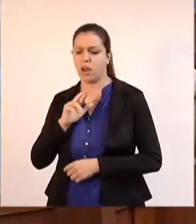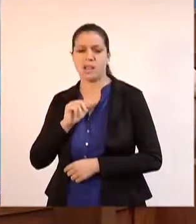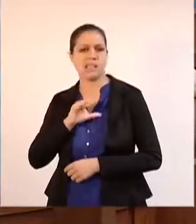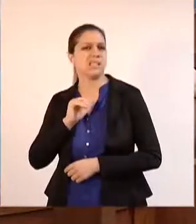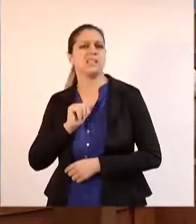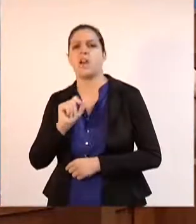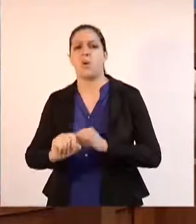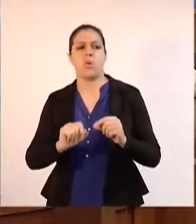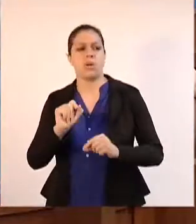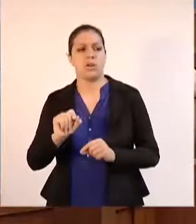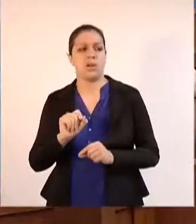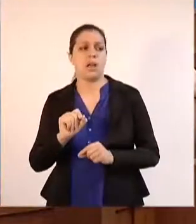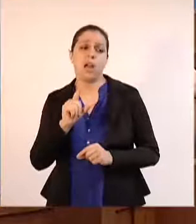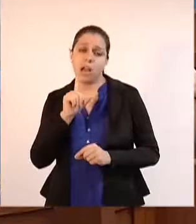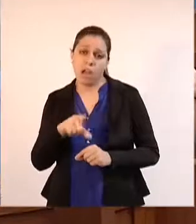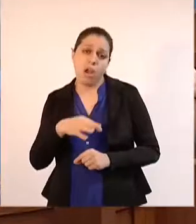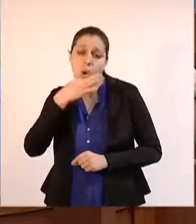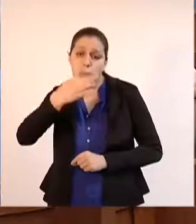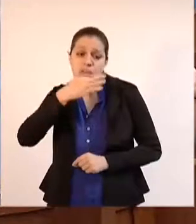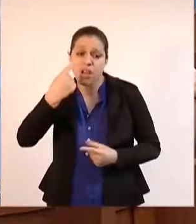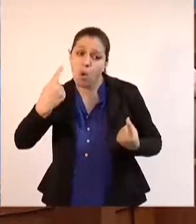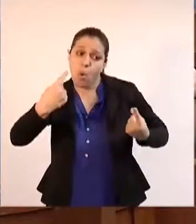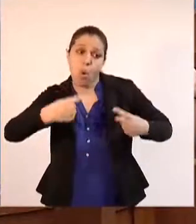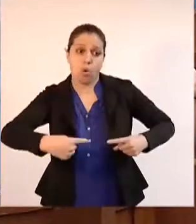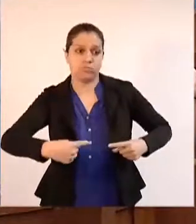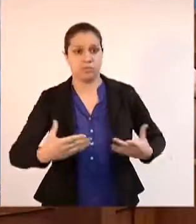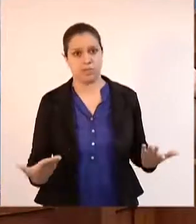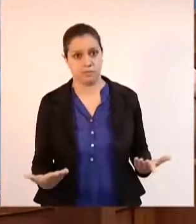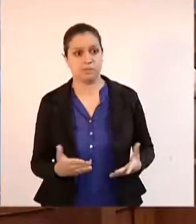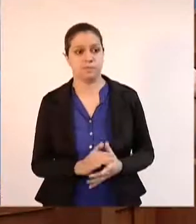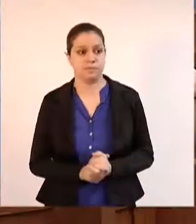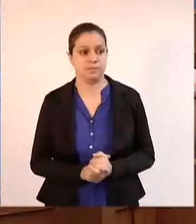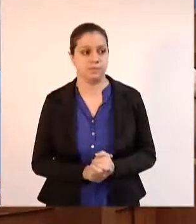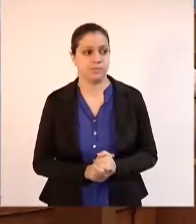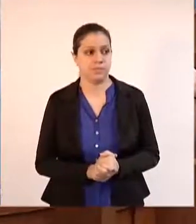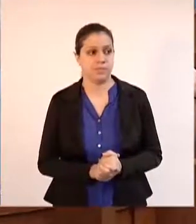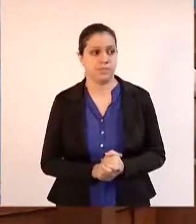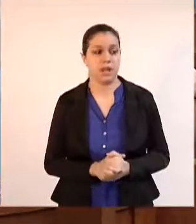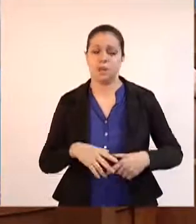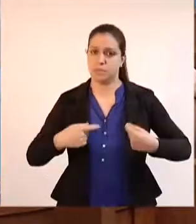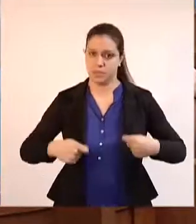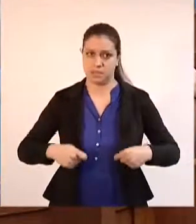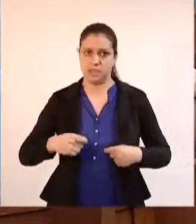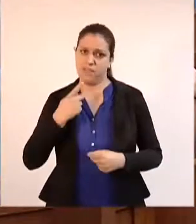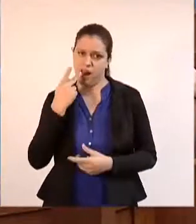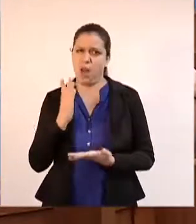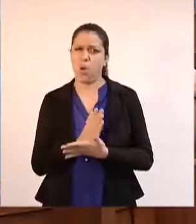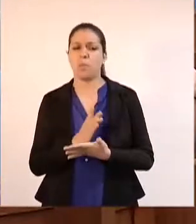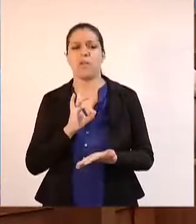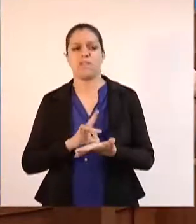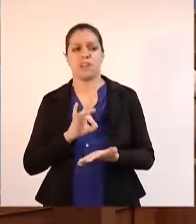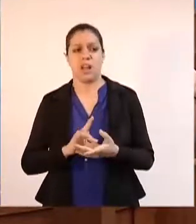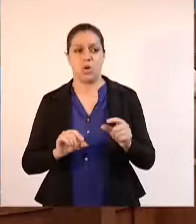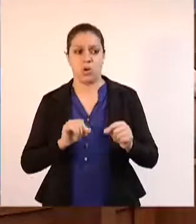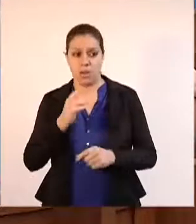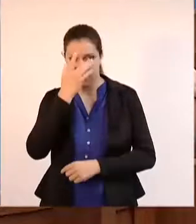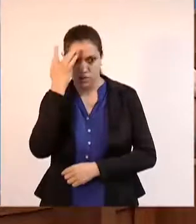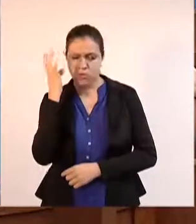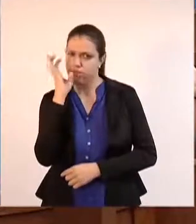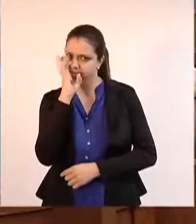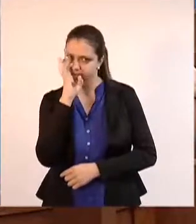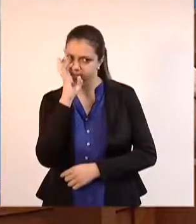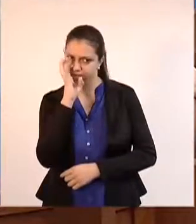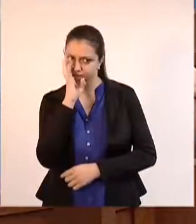possibilidade do contraditório. E é preciso de restabelecer algumas verdades. Quem está nos ouvindo